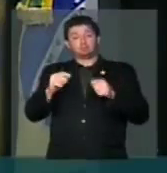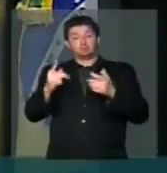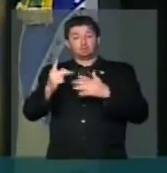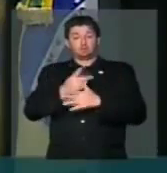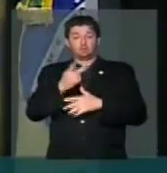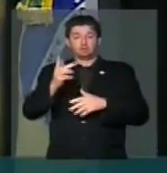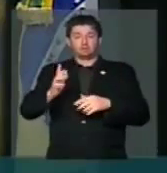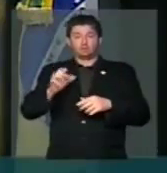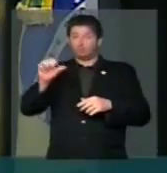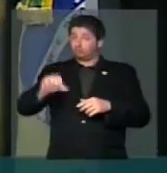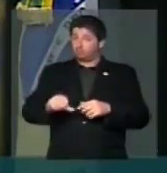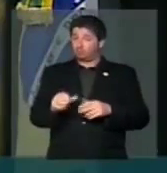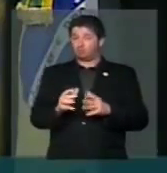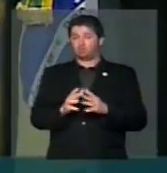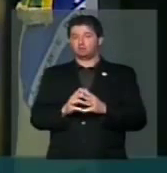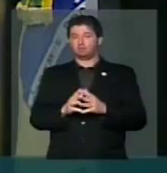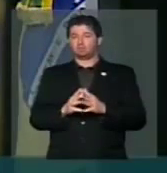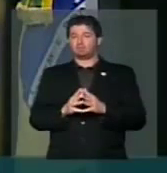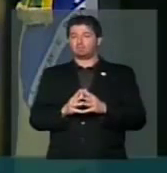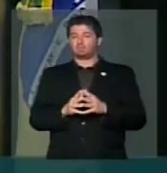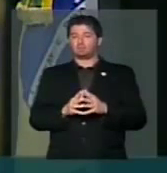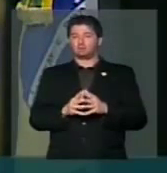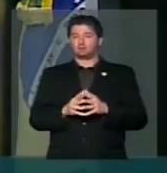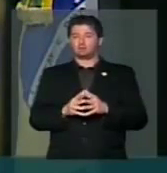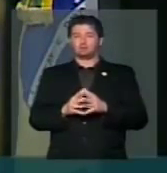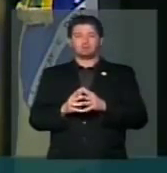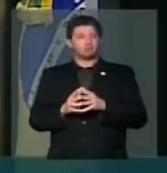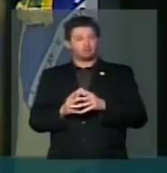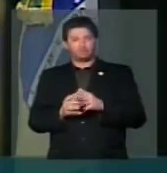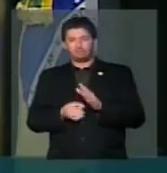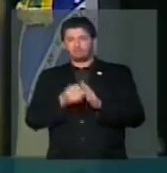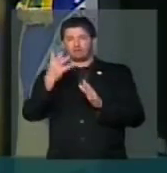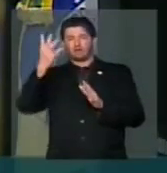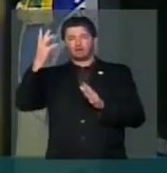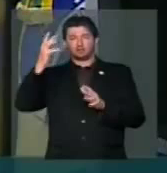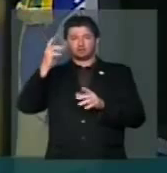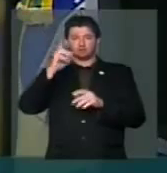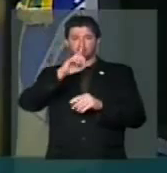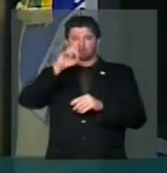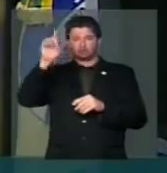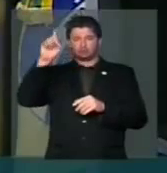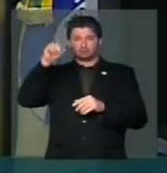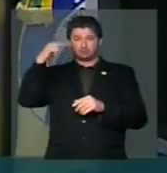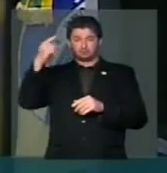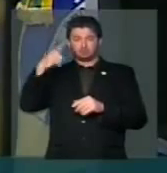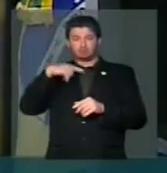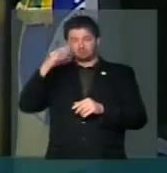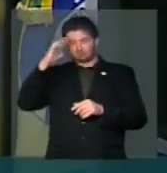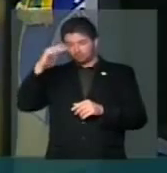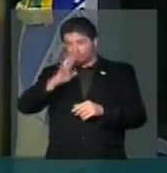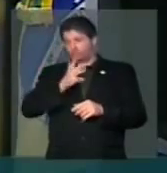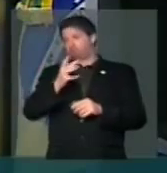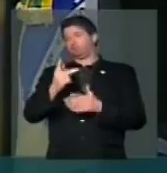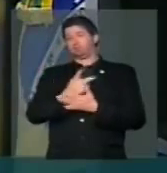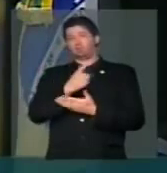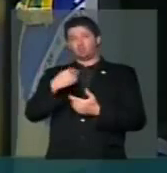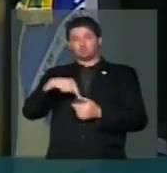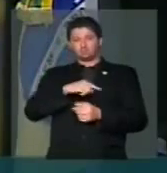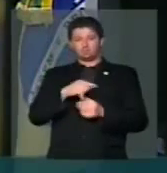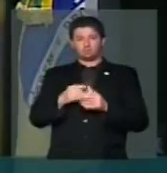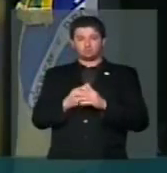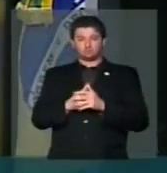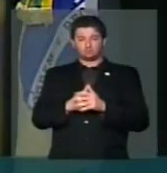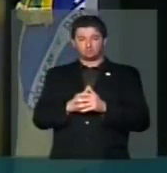de acontecer o pior, e muitos dias depois nós tínhamos pesadelos com aquilo que nos